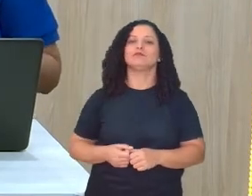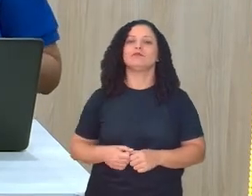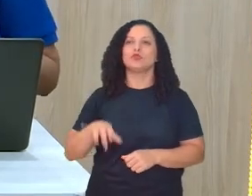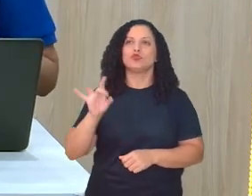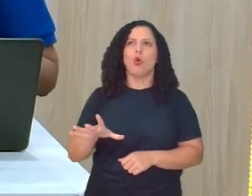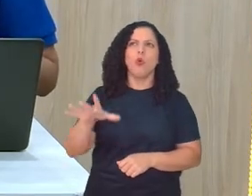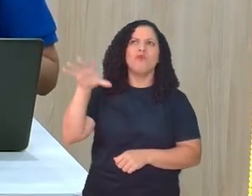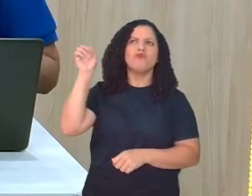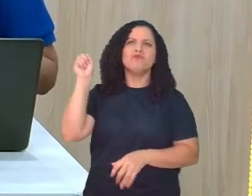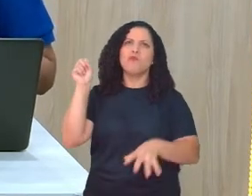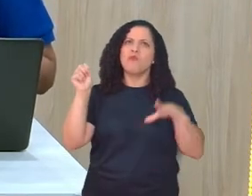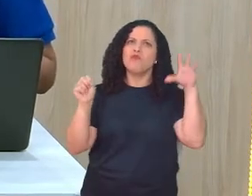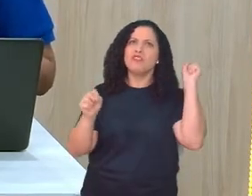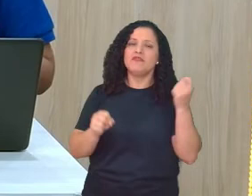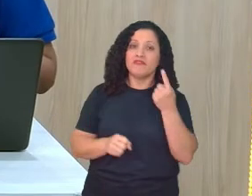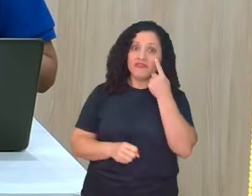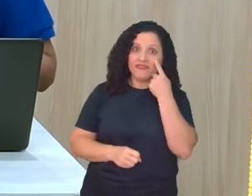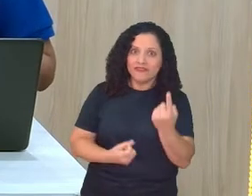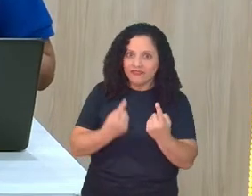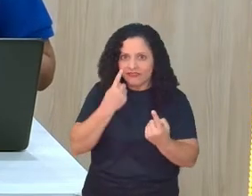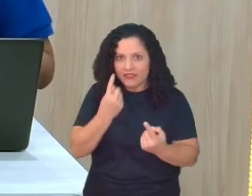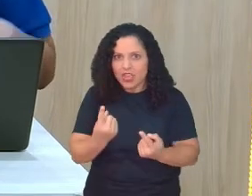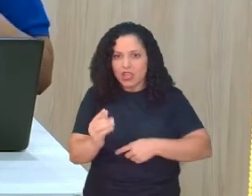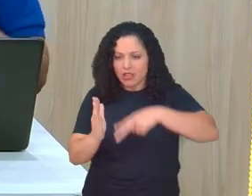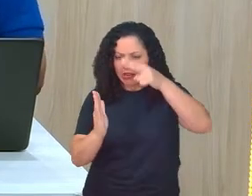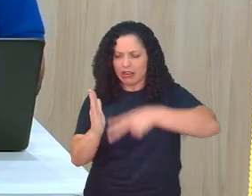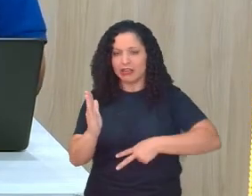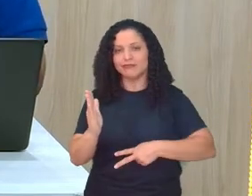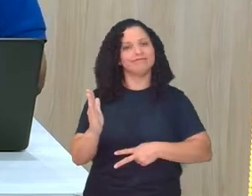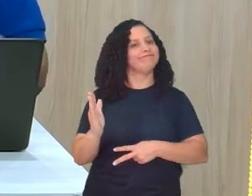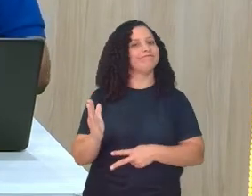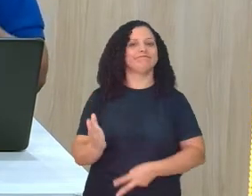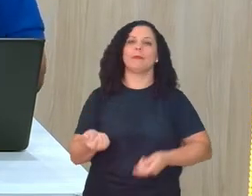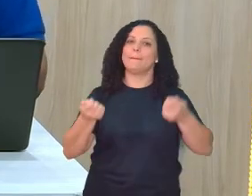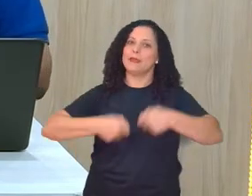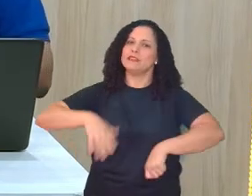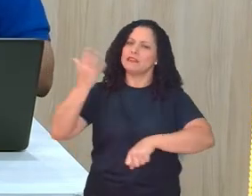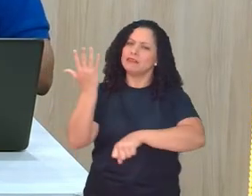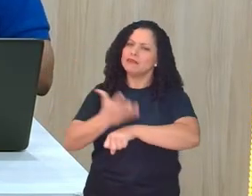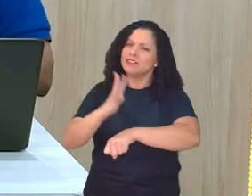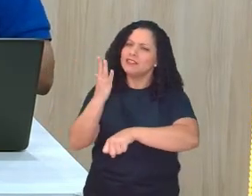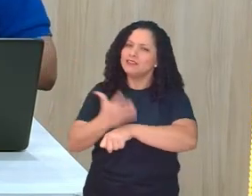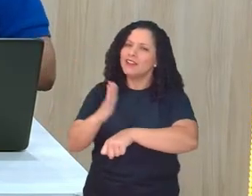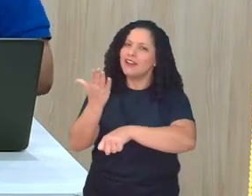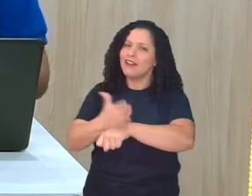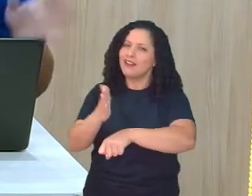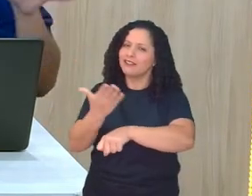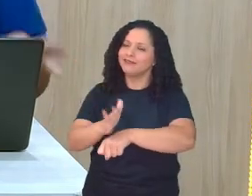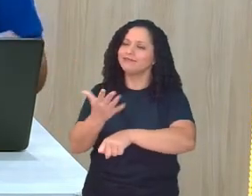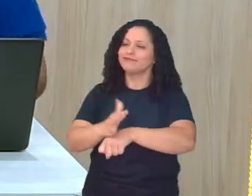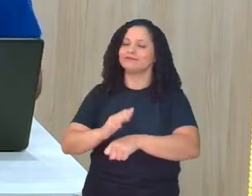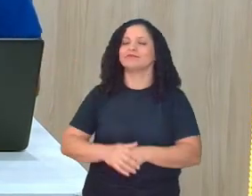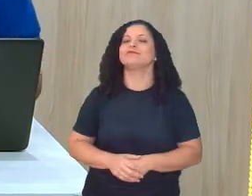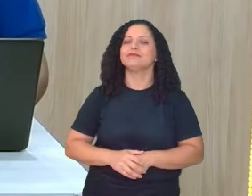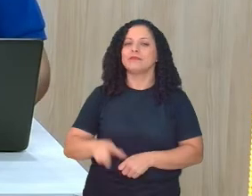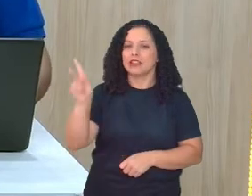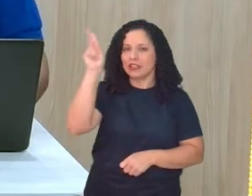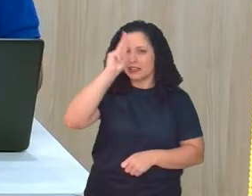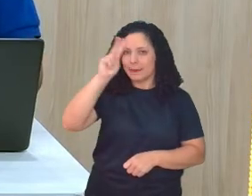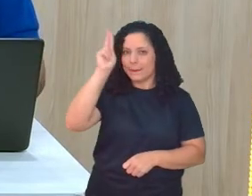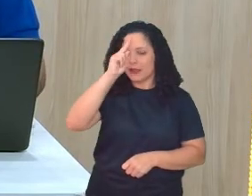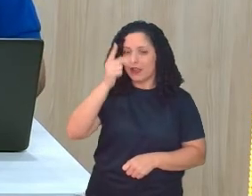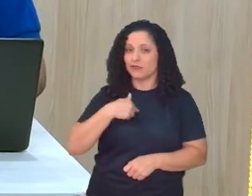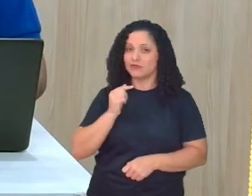ouvir, o aprender, o ler, você não vai conseguir botar em prática. E aí, na hora, você faz o quê? E lembrem, uma coisa que eu